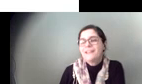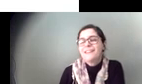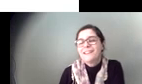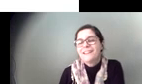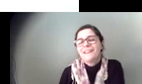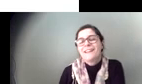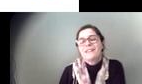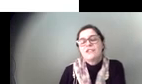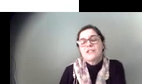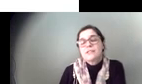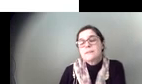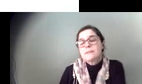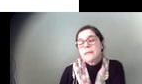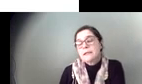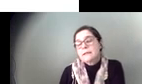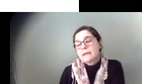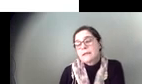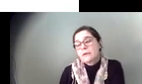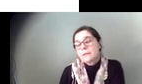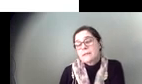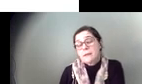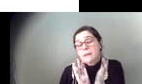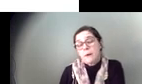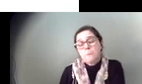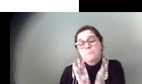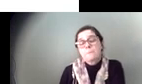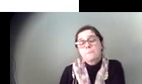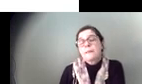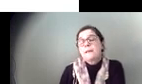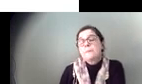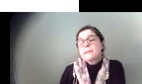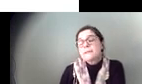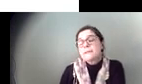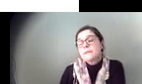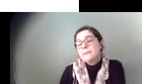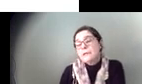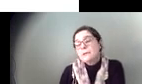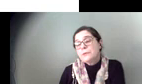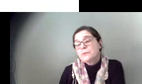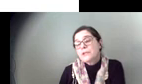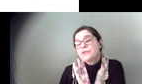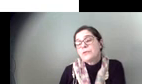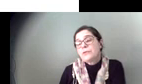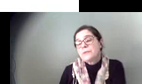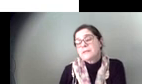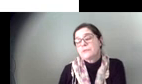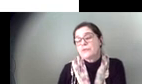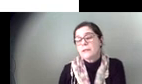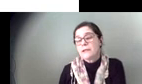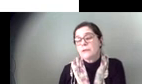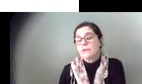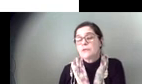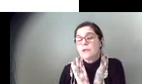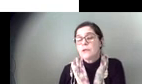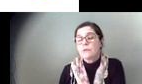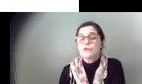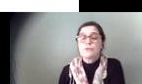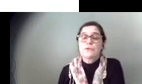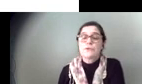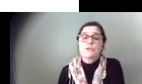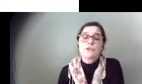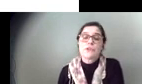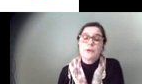tranquila, a gente espera, né, estar no presencial, e passando aquele período, né, de confirmação de matrícula dos